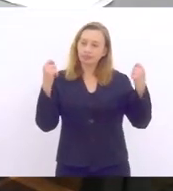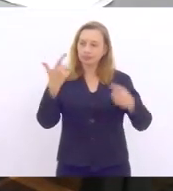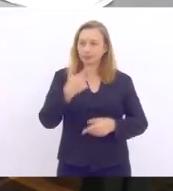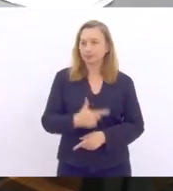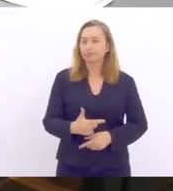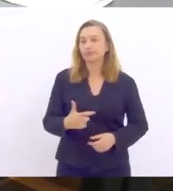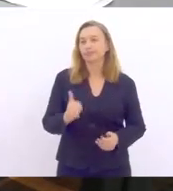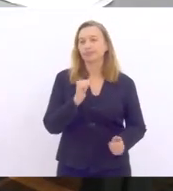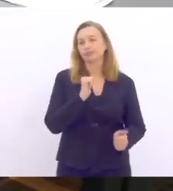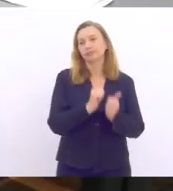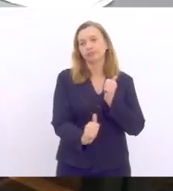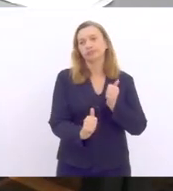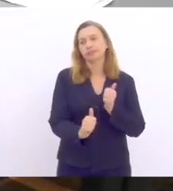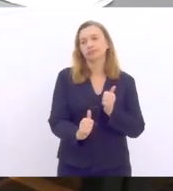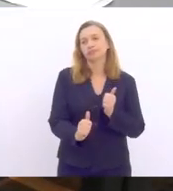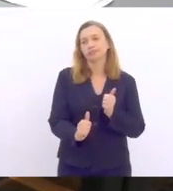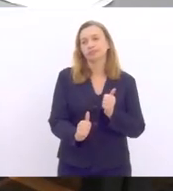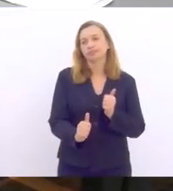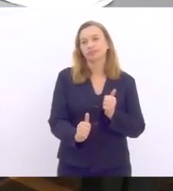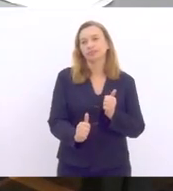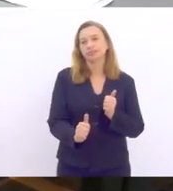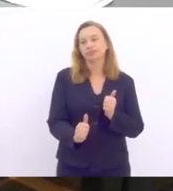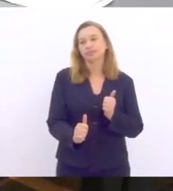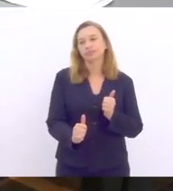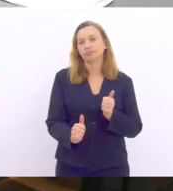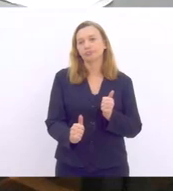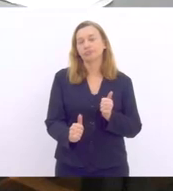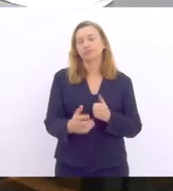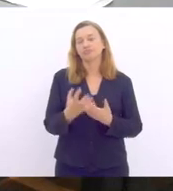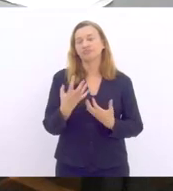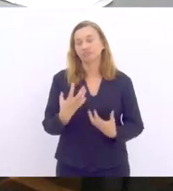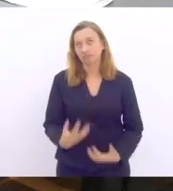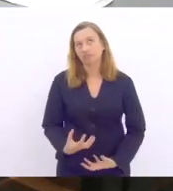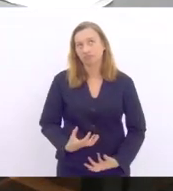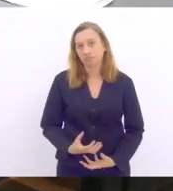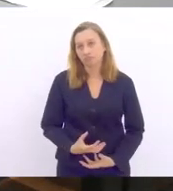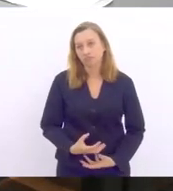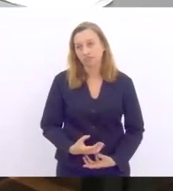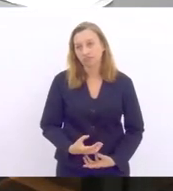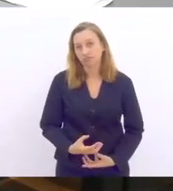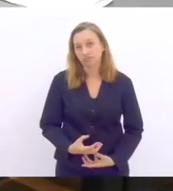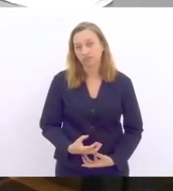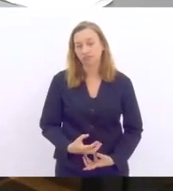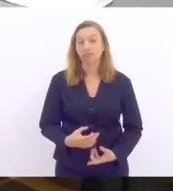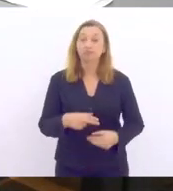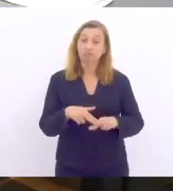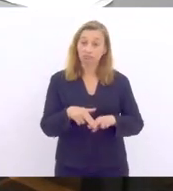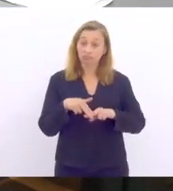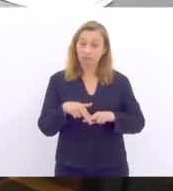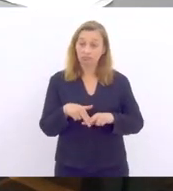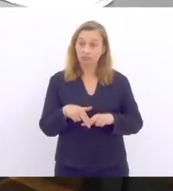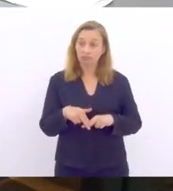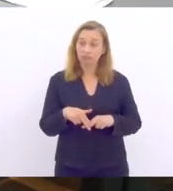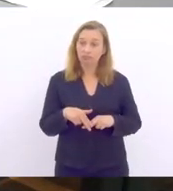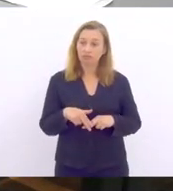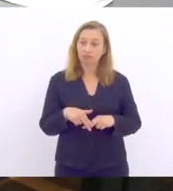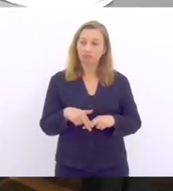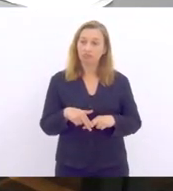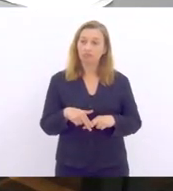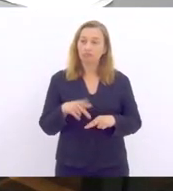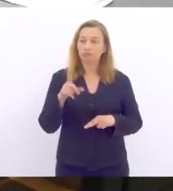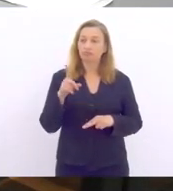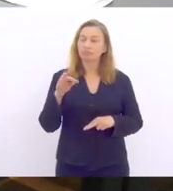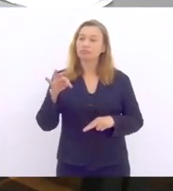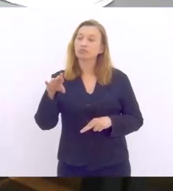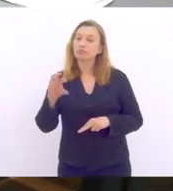que o futebol está ficando elitizado, está ficando chato, exatamente por conta de dispositivos